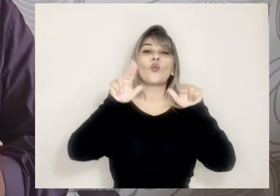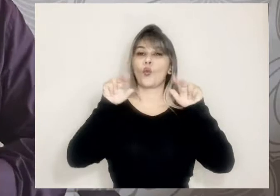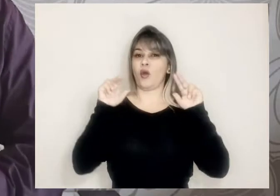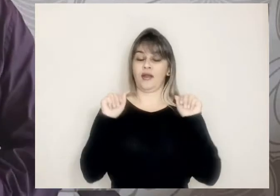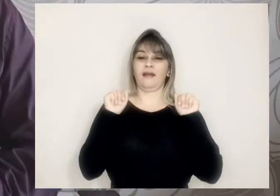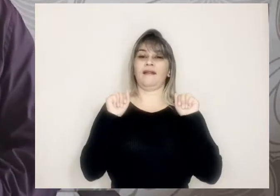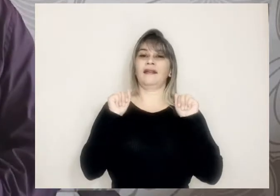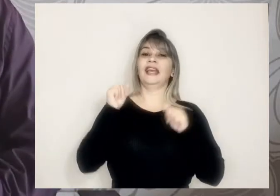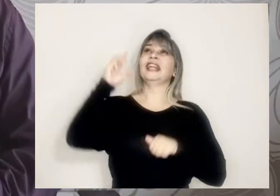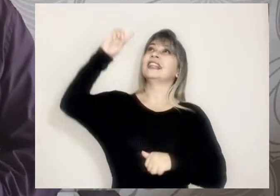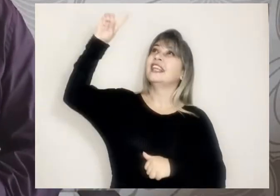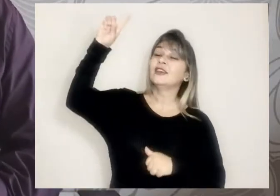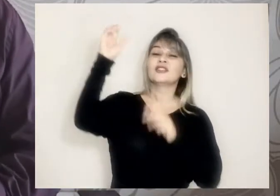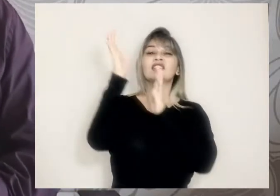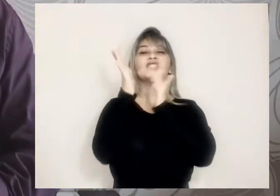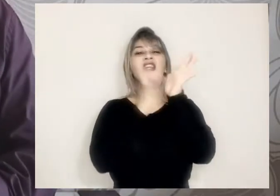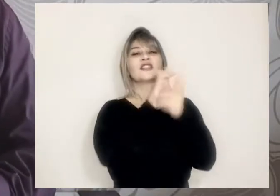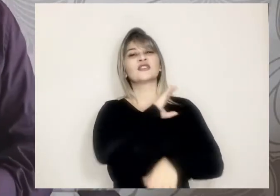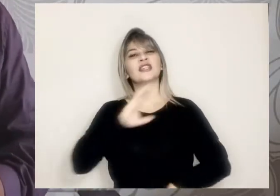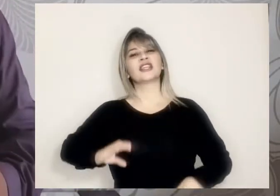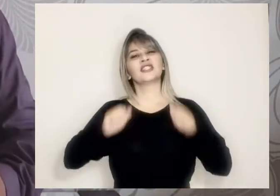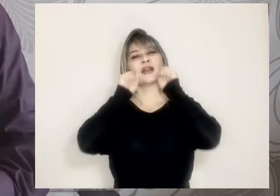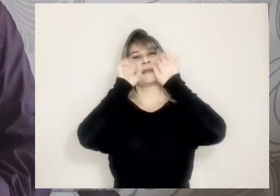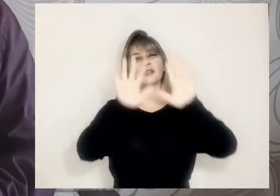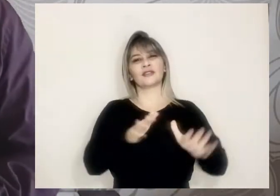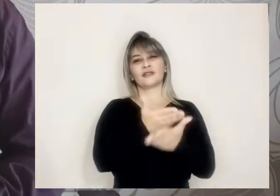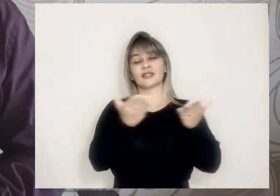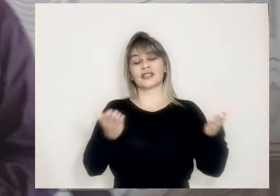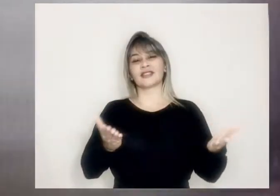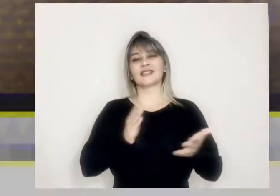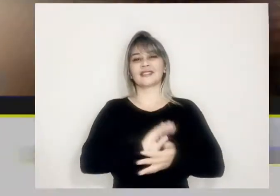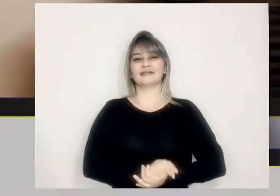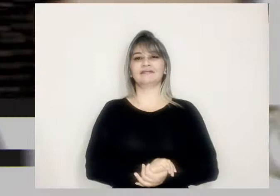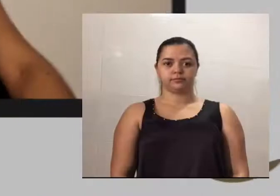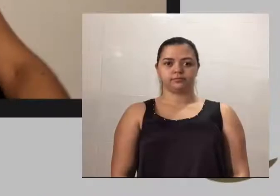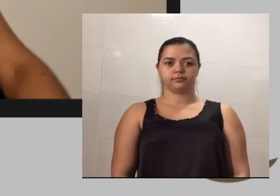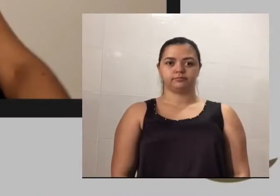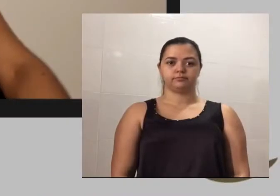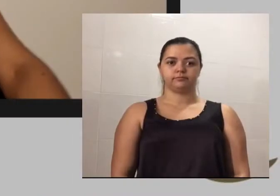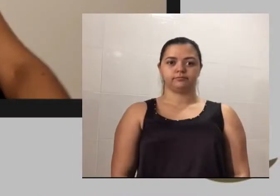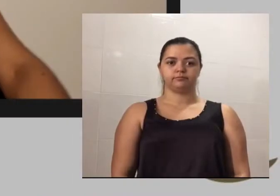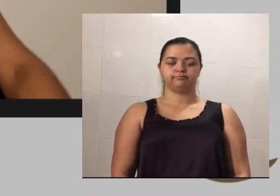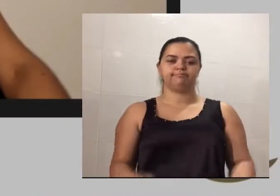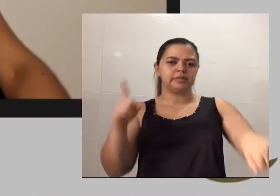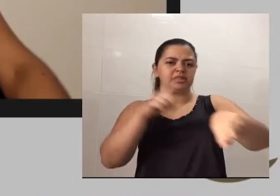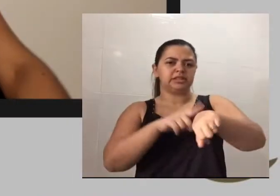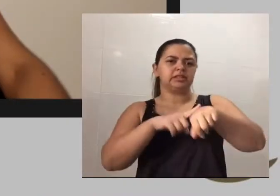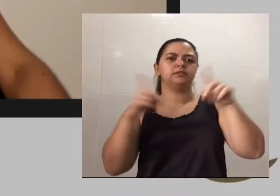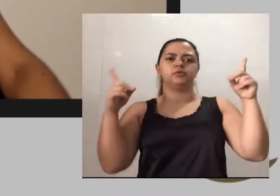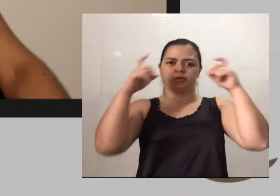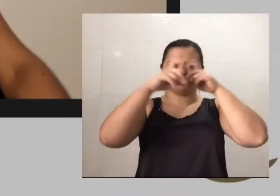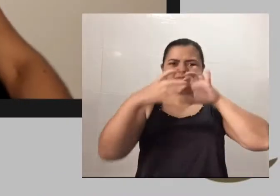Ele nunca vai nos abandonar, amado. Que Deus em Cristo te abençoe. No tempo de calamidade que o